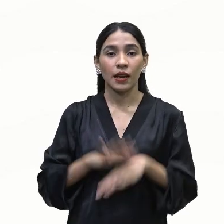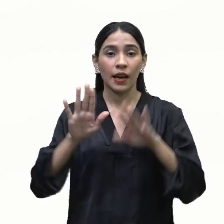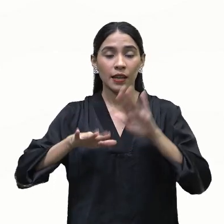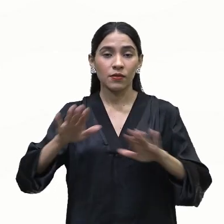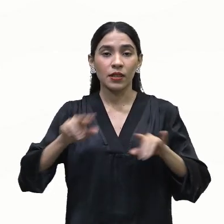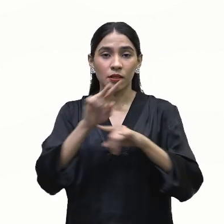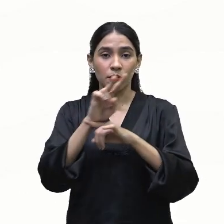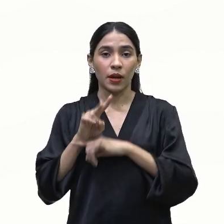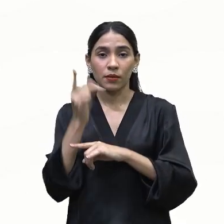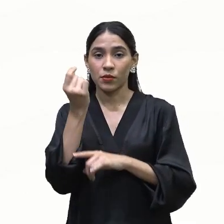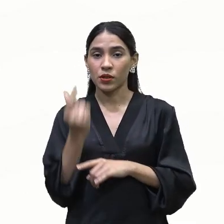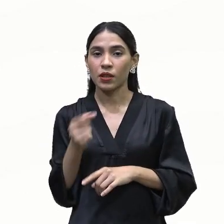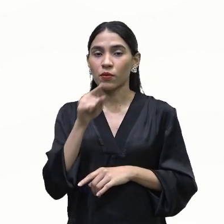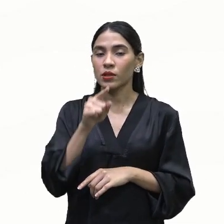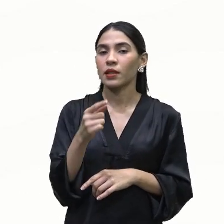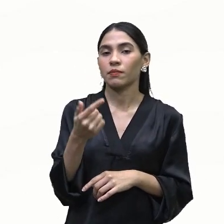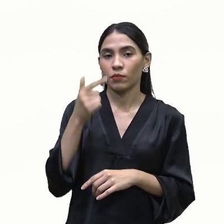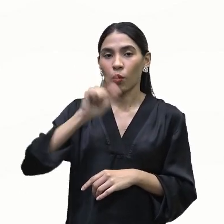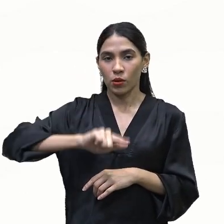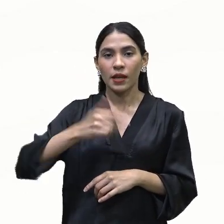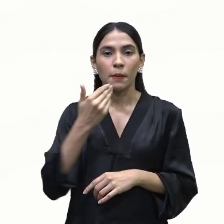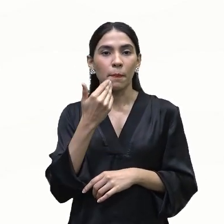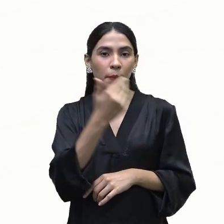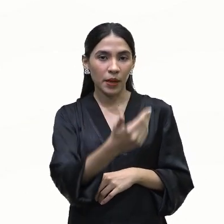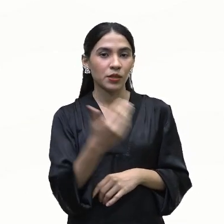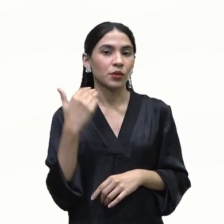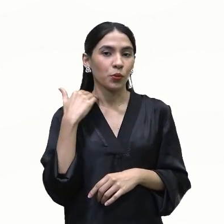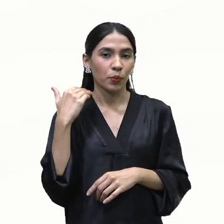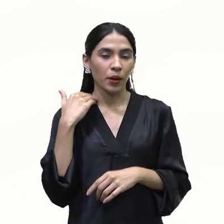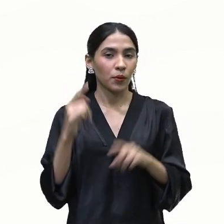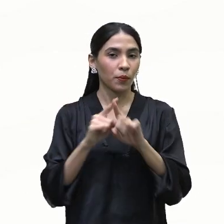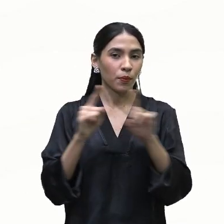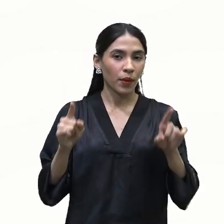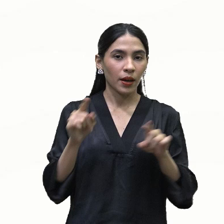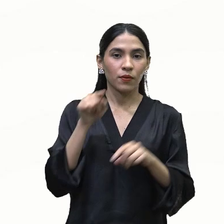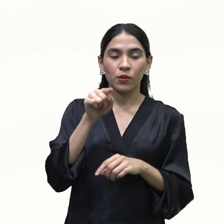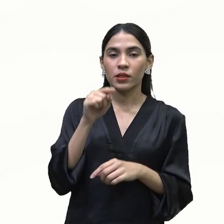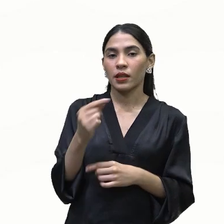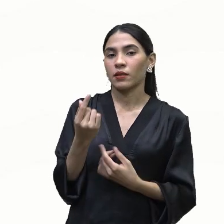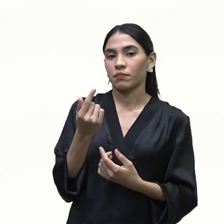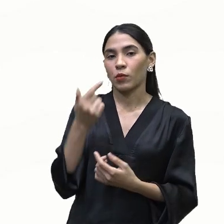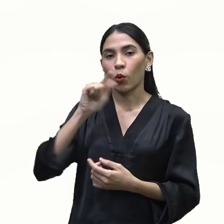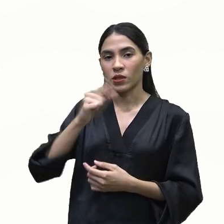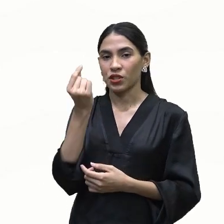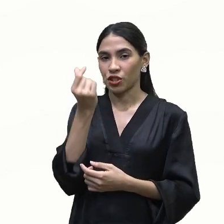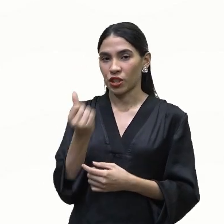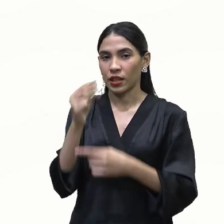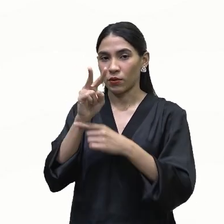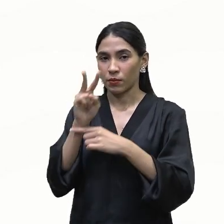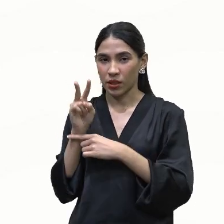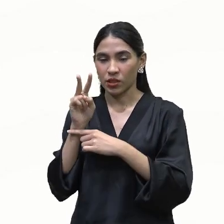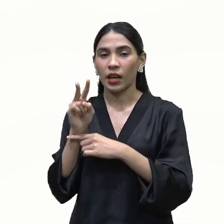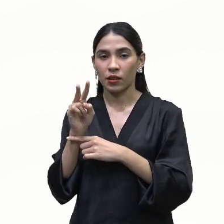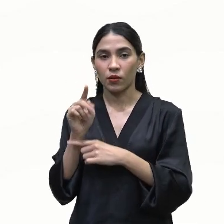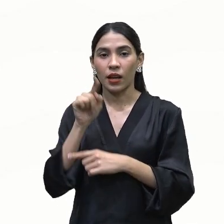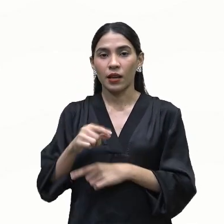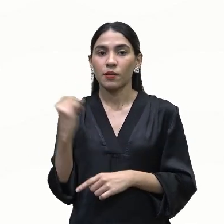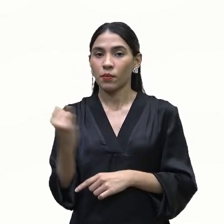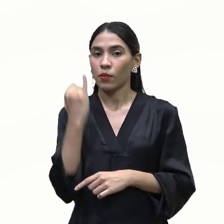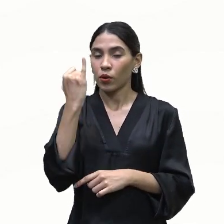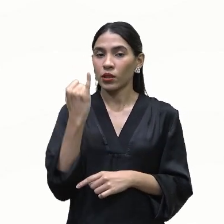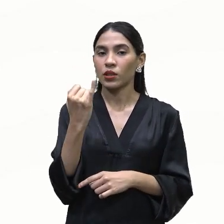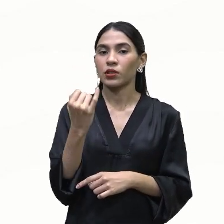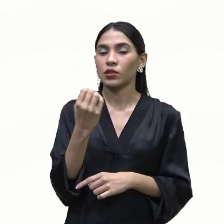você consegue aí em banco, tá? Mas para você conseguir esse tipo de empréstimo, é importante que você tenha um